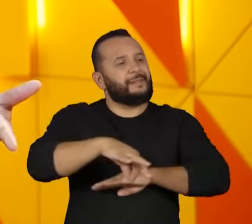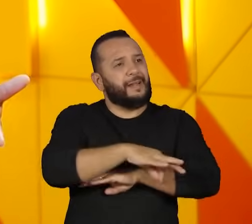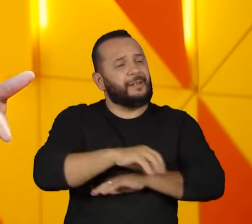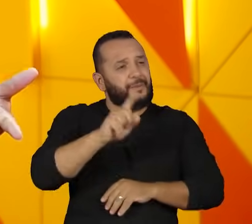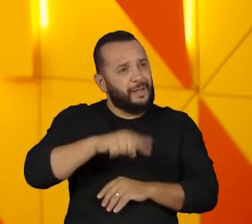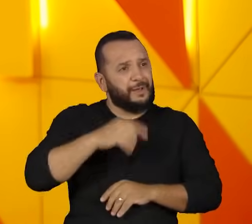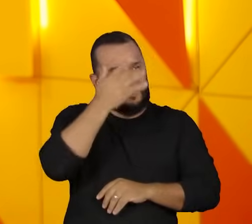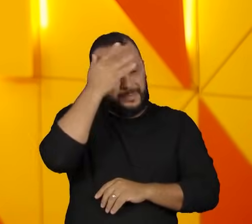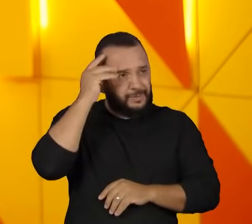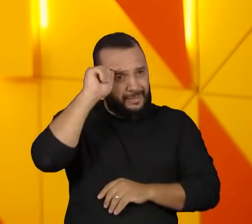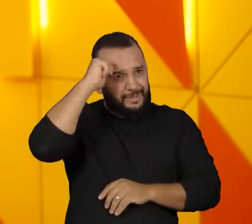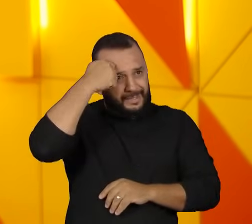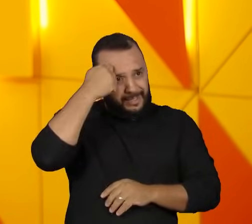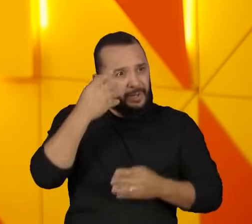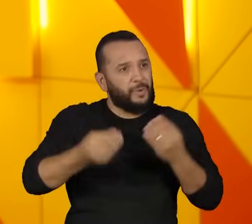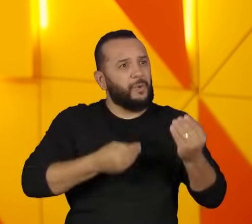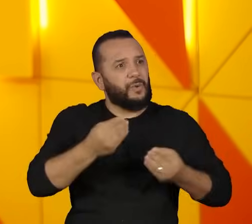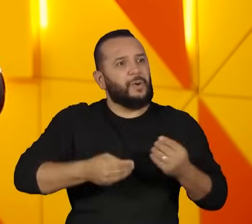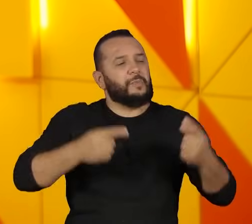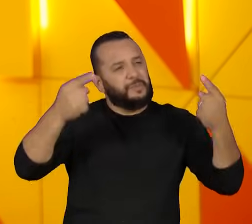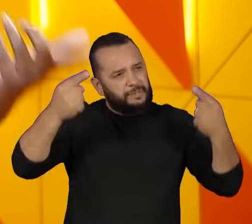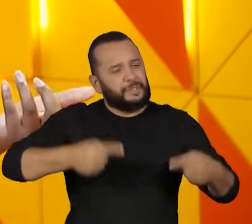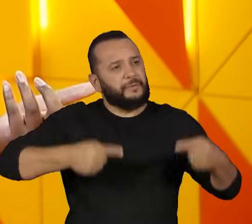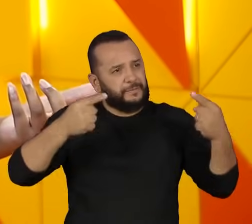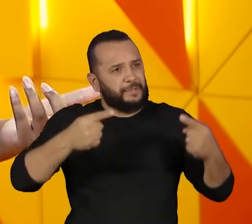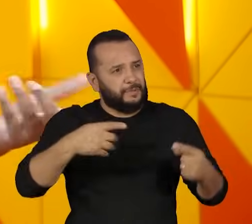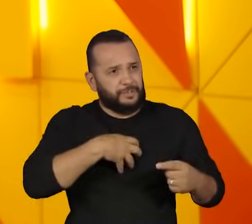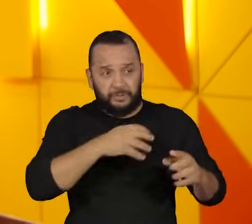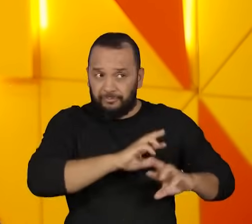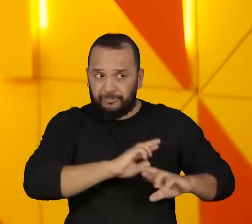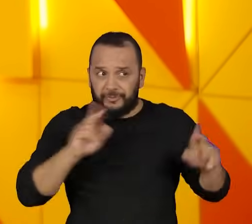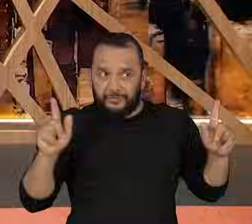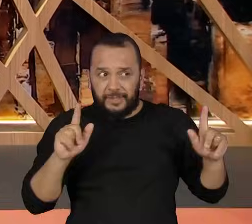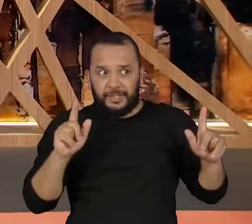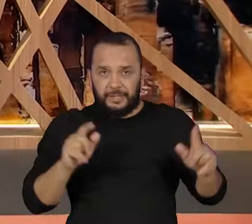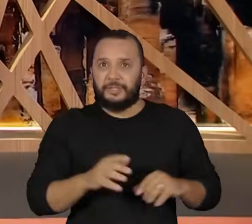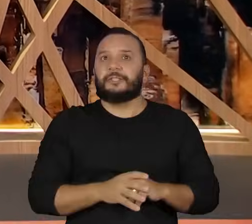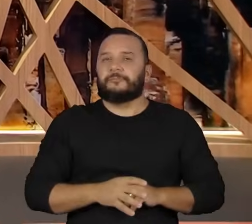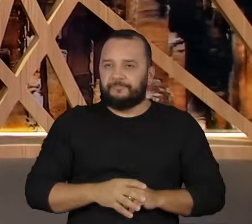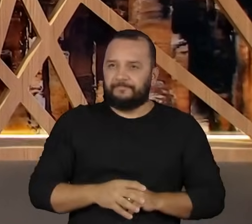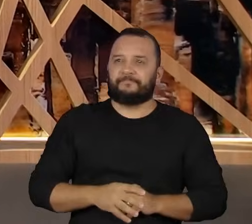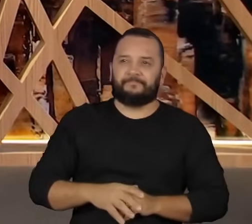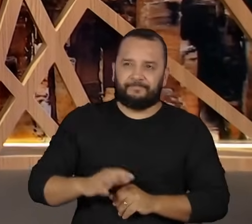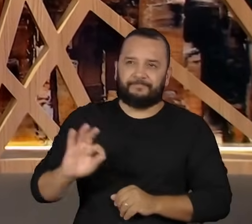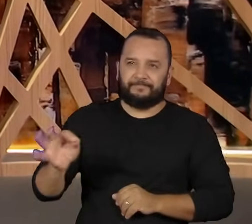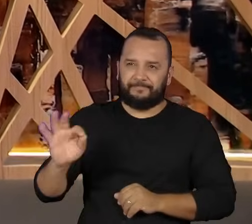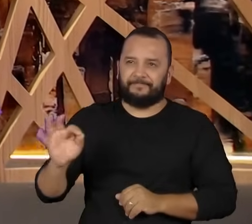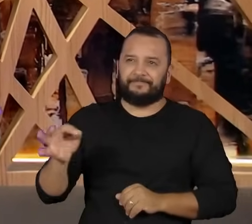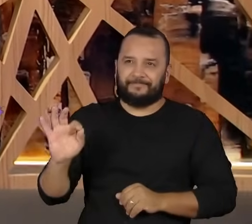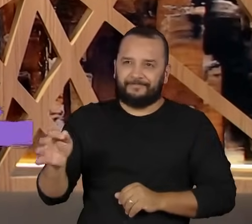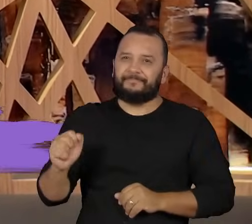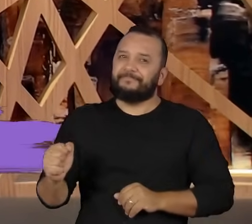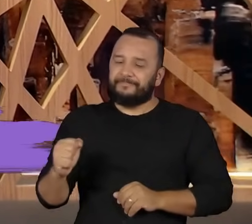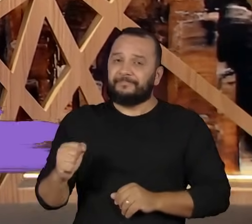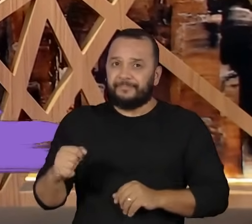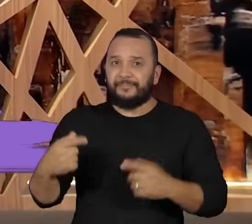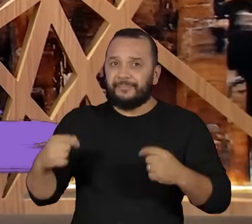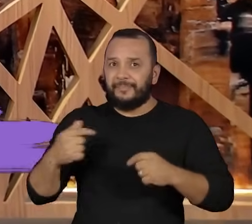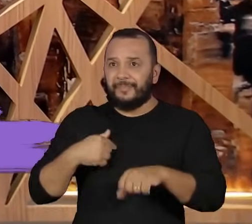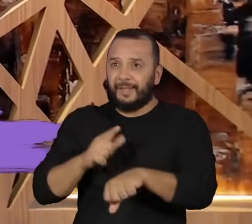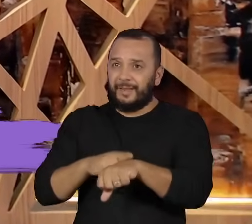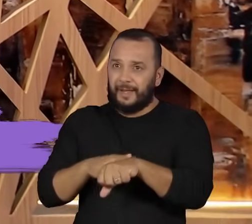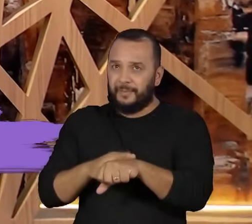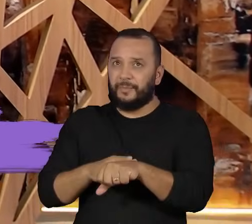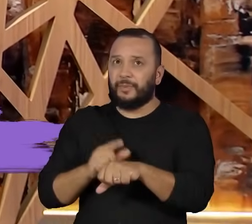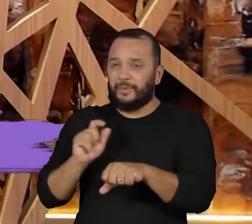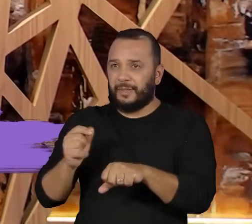uma pessoa negra, os desafios eles são diferenciados? São sim, Cris. A gente tem que reduzir o nosso tempo.